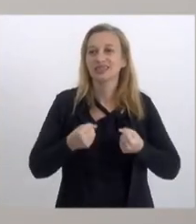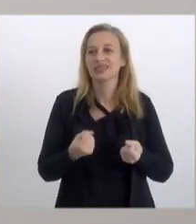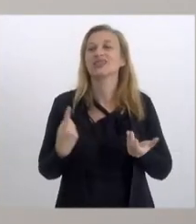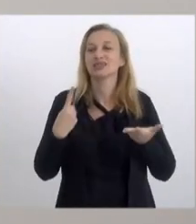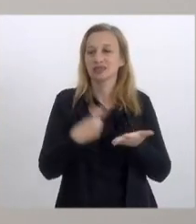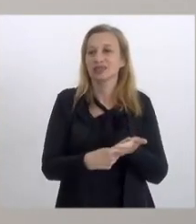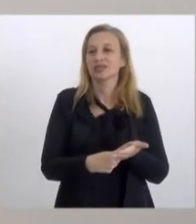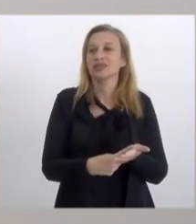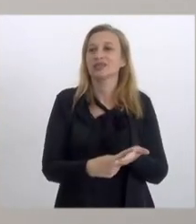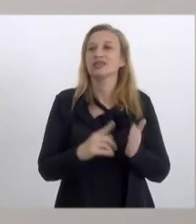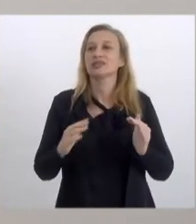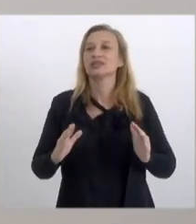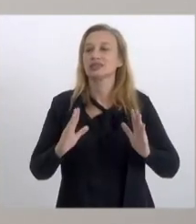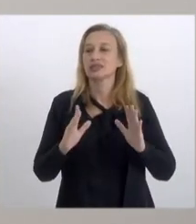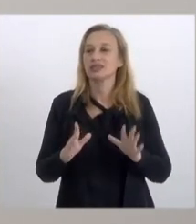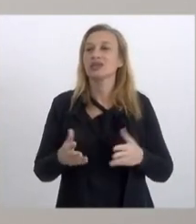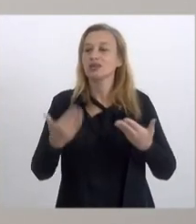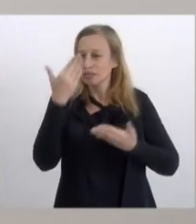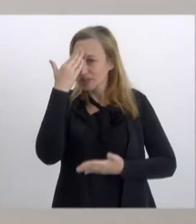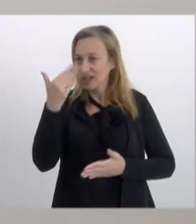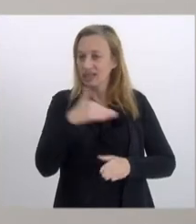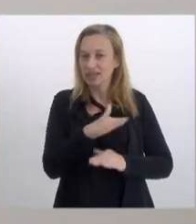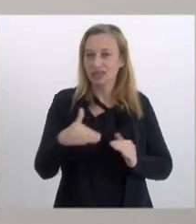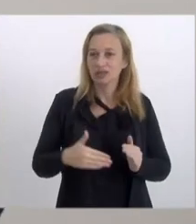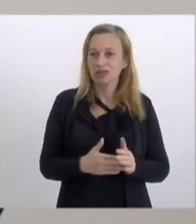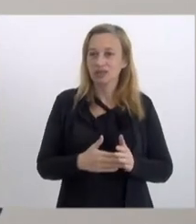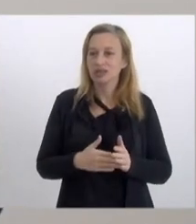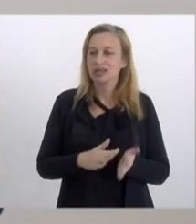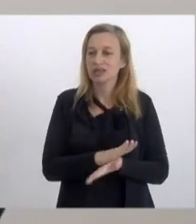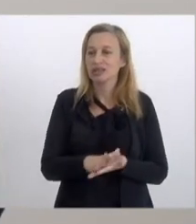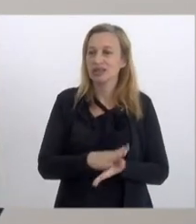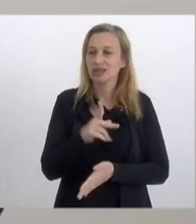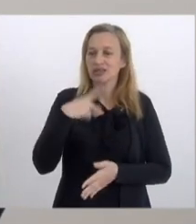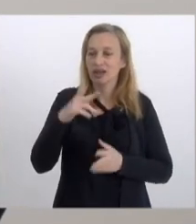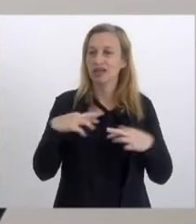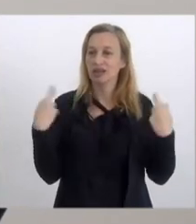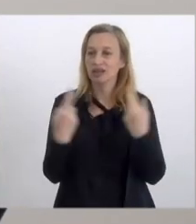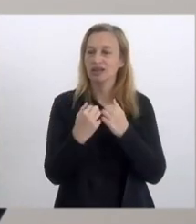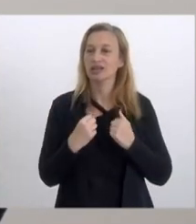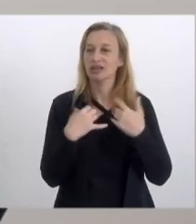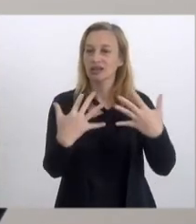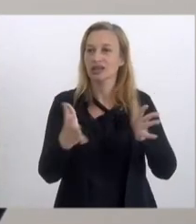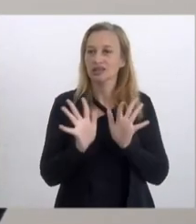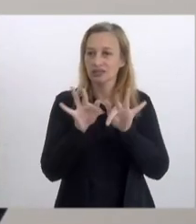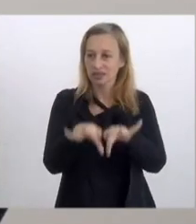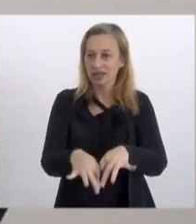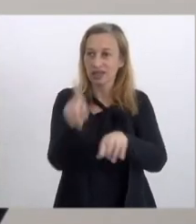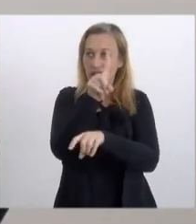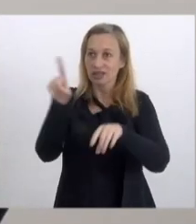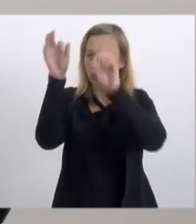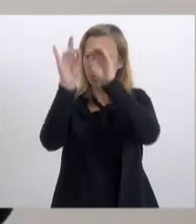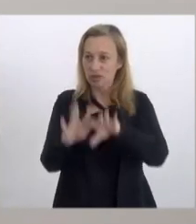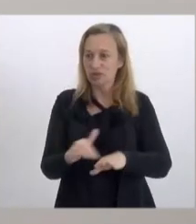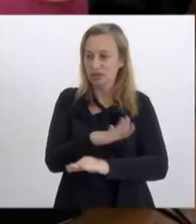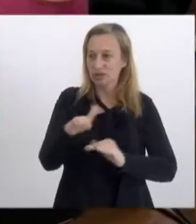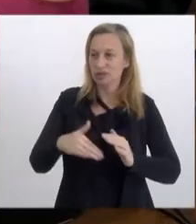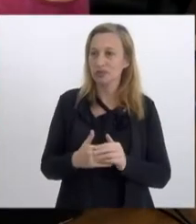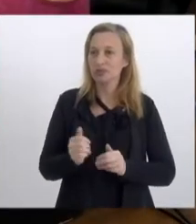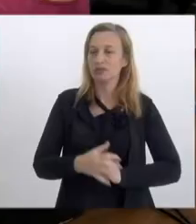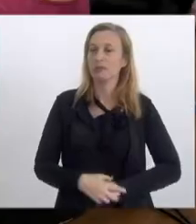compromissados com esta causa. Obrigado a todos. Sem mais a declarar na nossa audiência, declaro ela encerrada e Deus abençoe a todos.